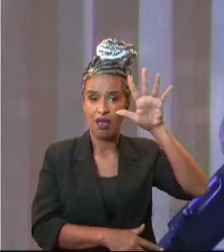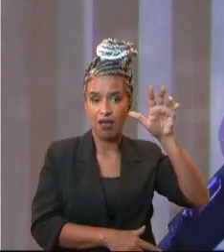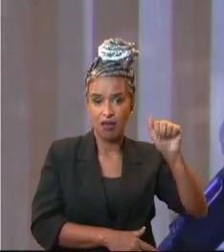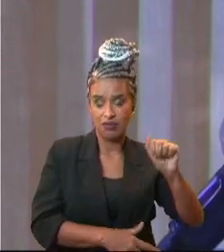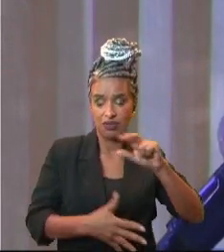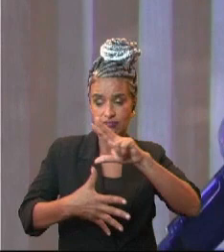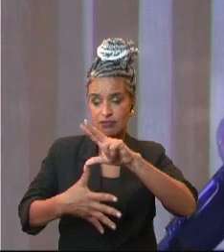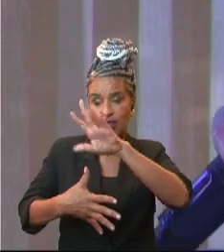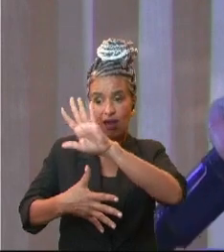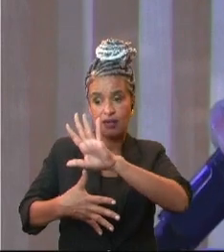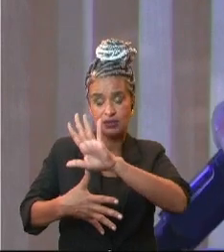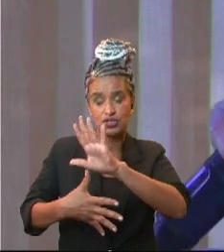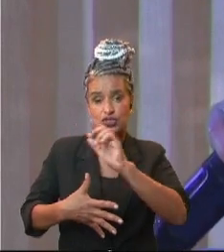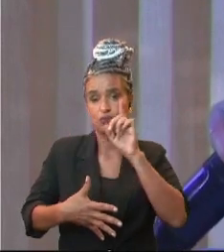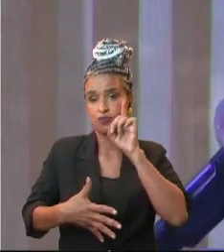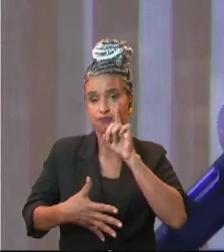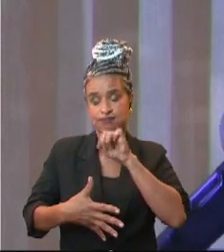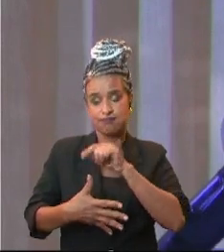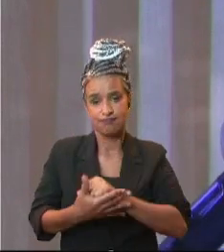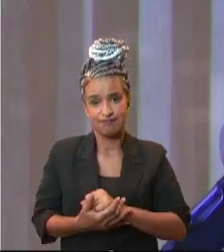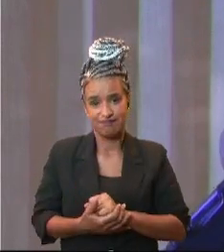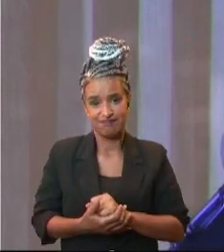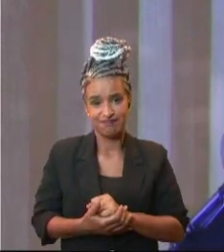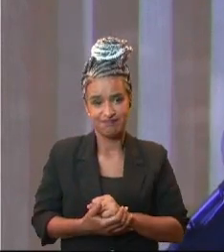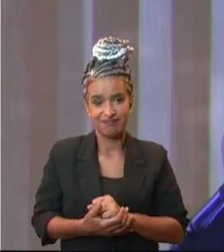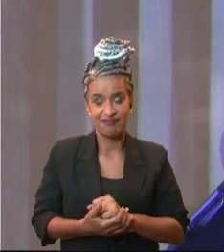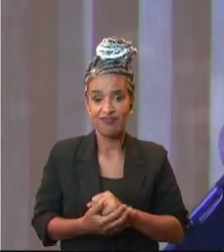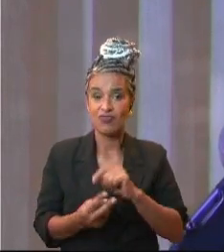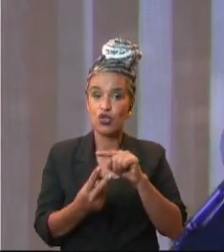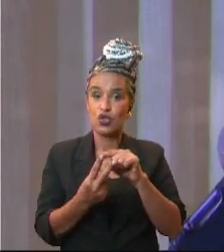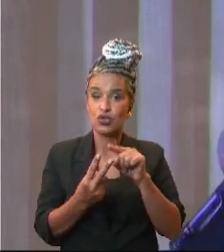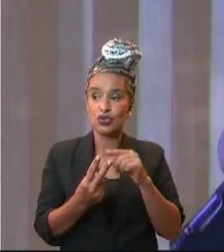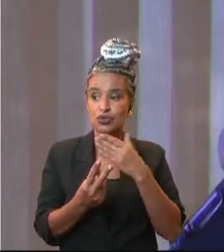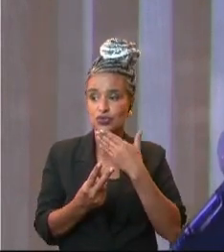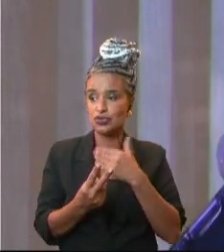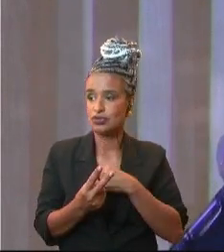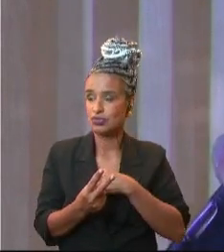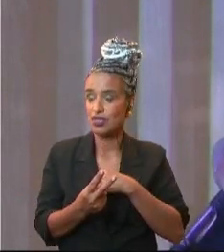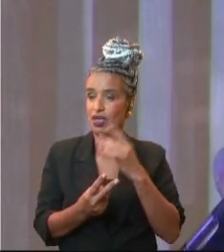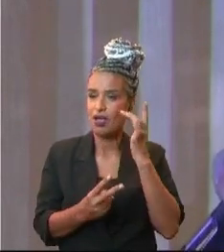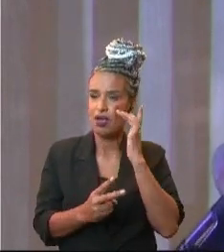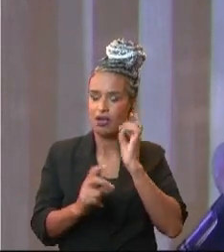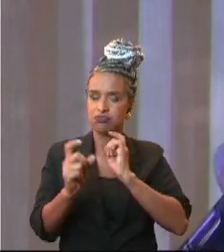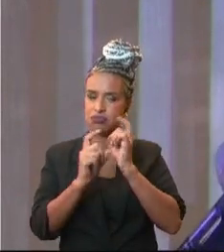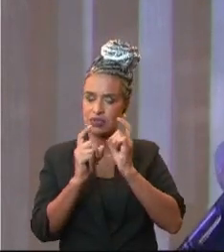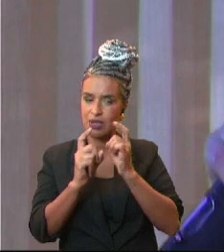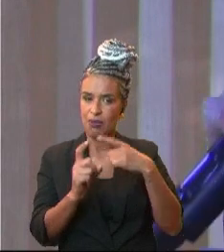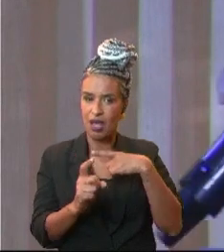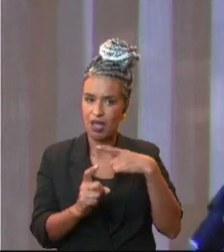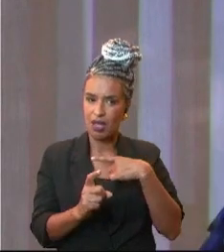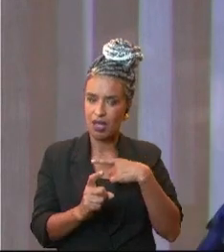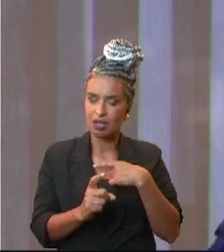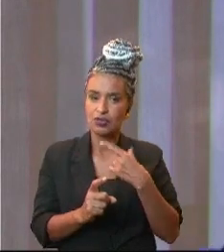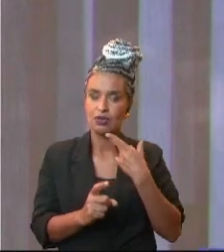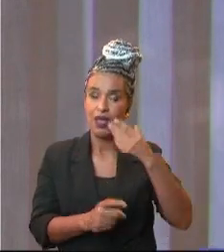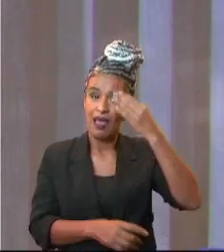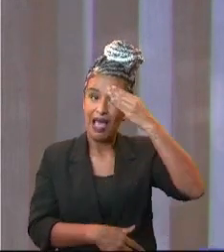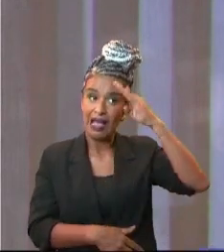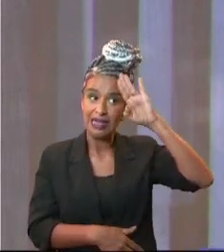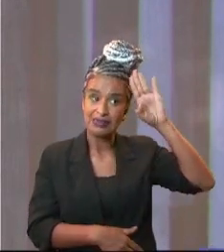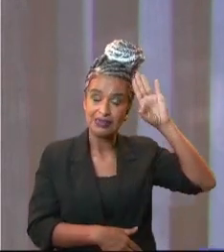o latino-americano. Né? E aí eu acho que esse debate, eu estou puxando um pouco o chapéu